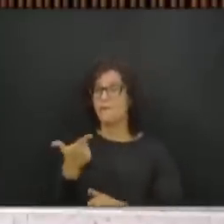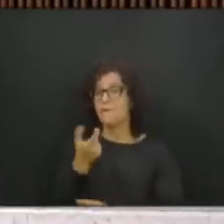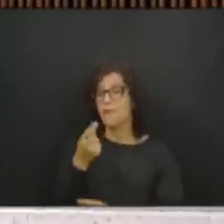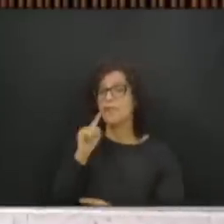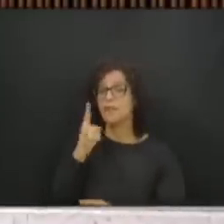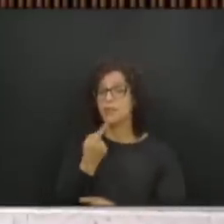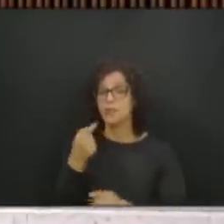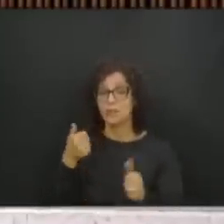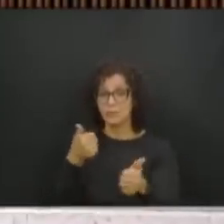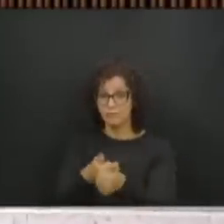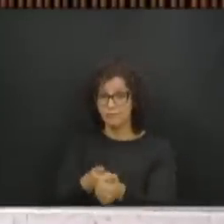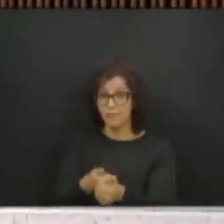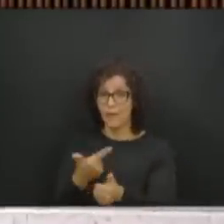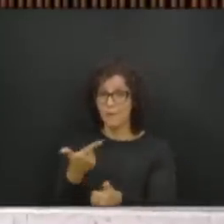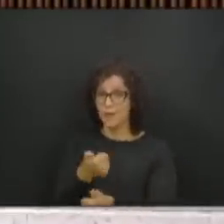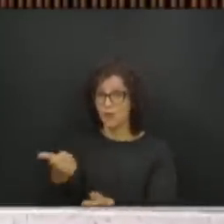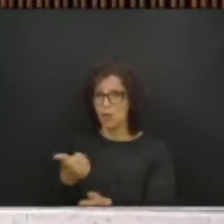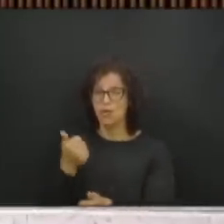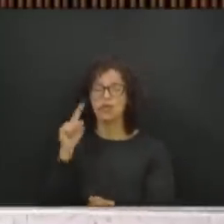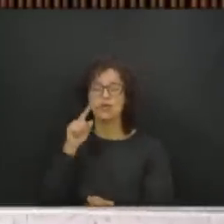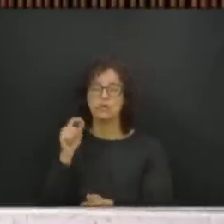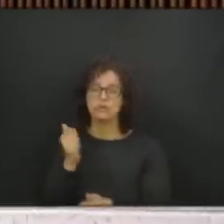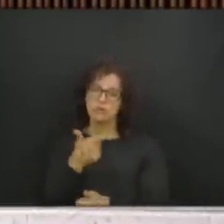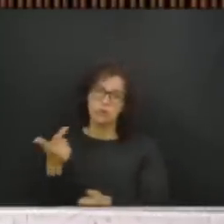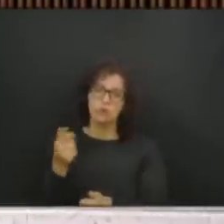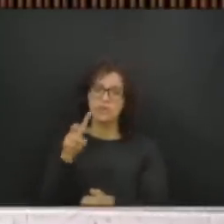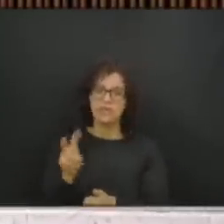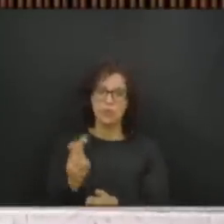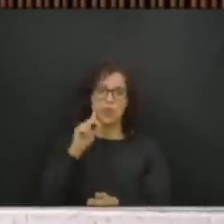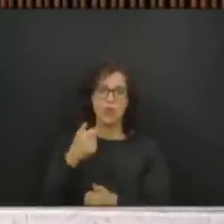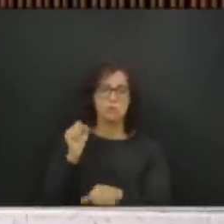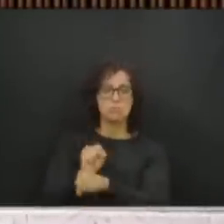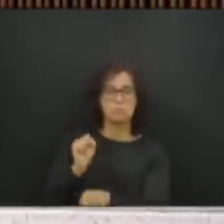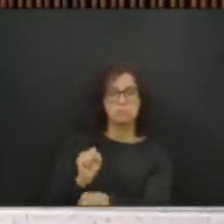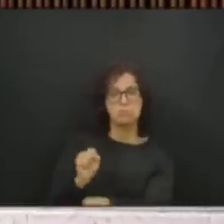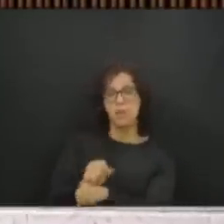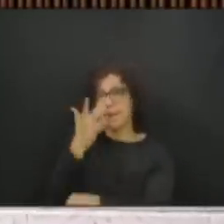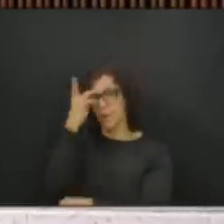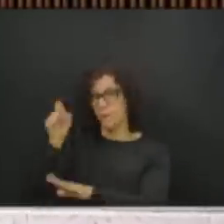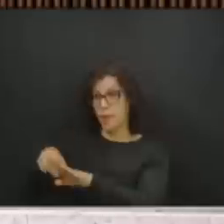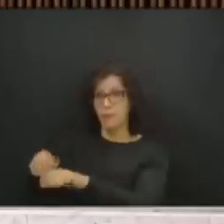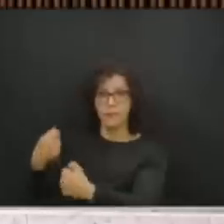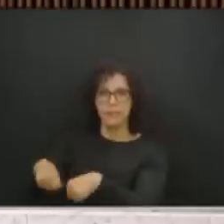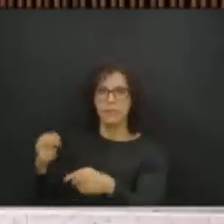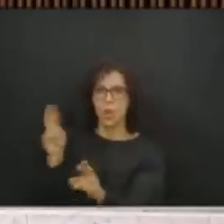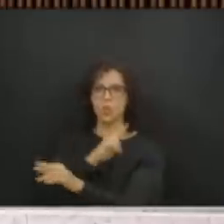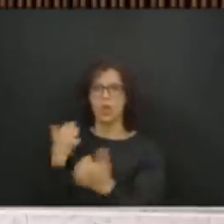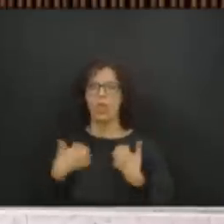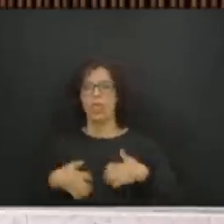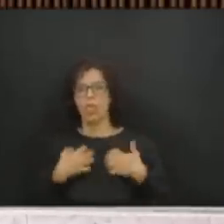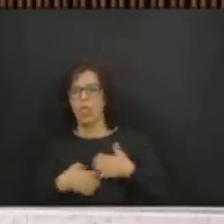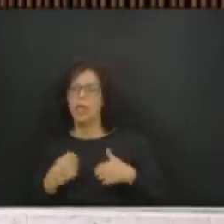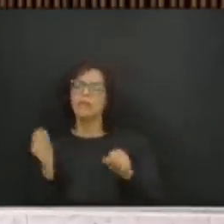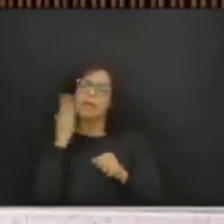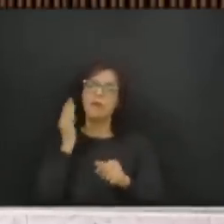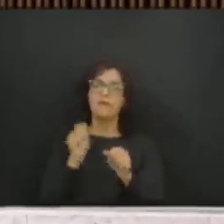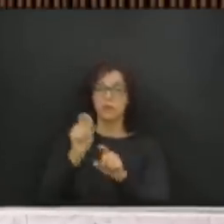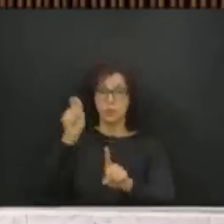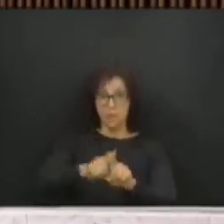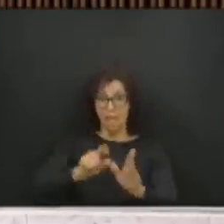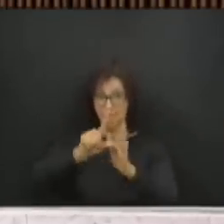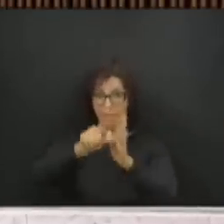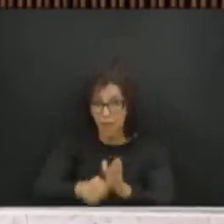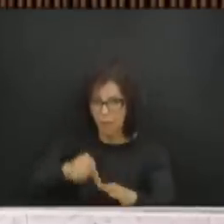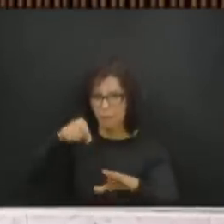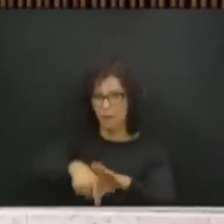dias de tá Cristina 20 e 22 23 dias 25 dias e quem trabalha com cultura sabe a diferença é que faz um mês